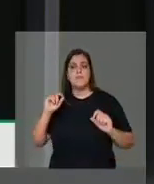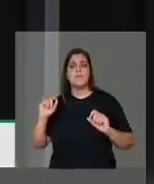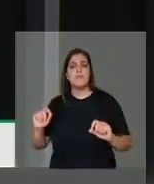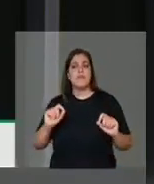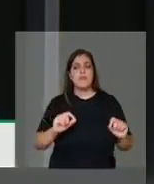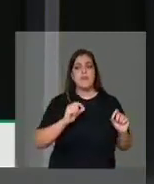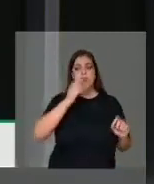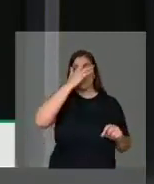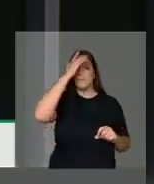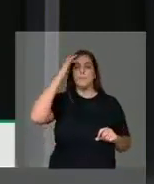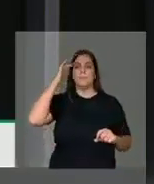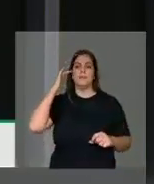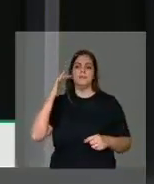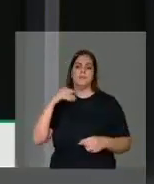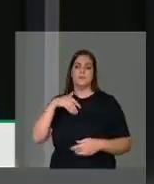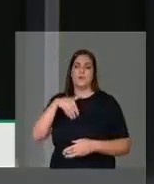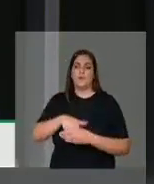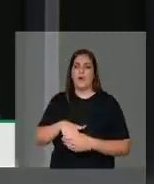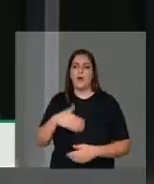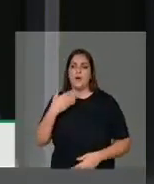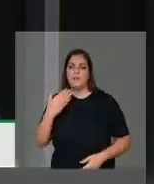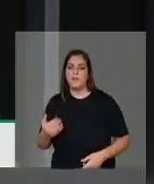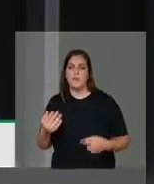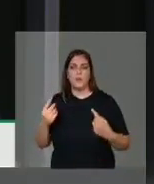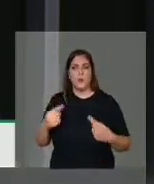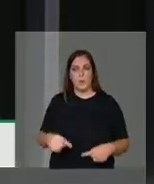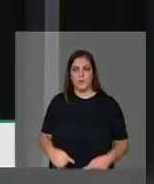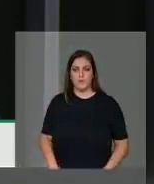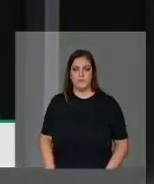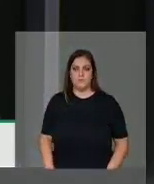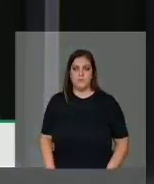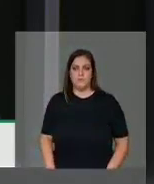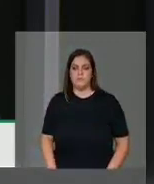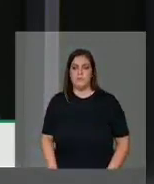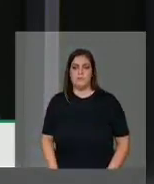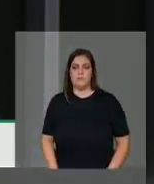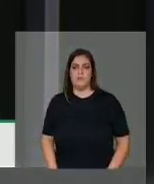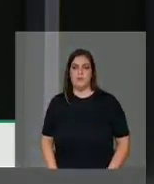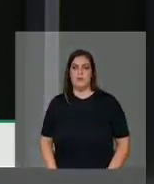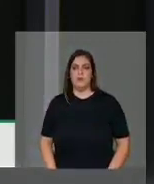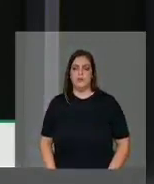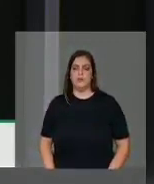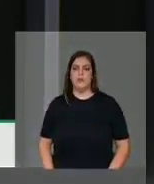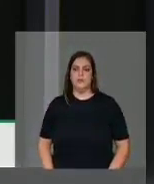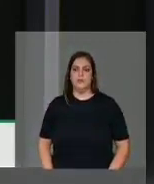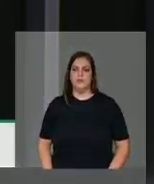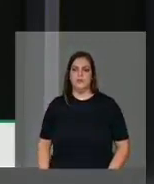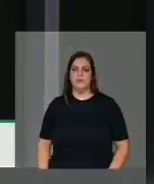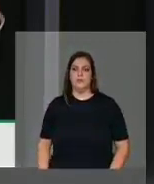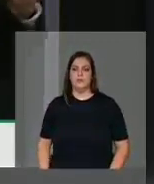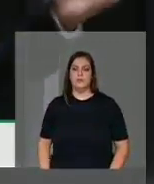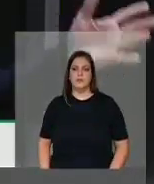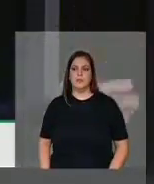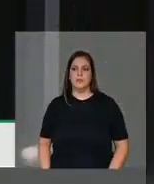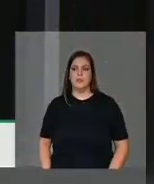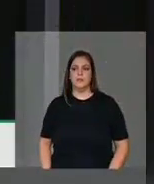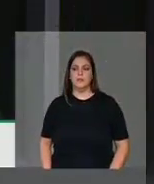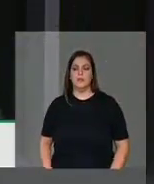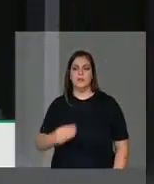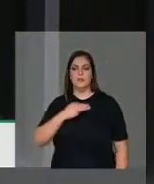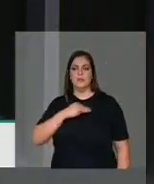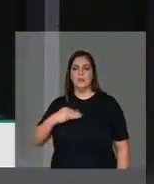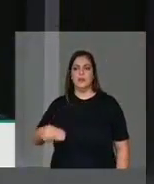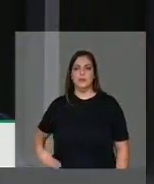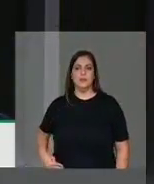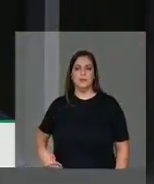se sabe como os juízes votaram. Os ministros italianos da Suprema Corte caminham nas ruas e são totalmente anônimos.